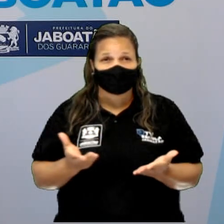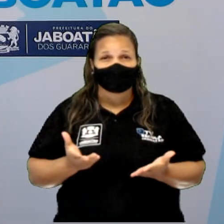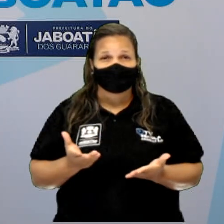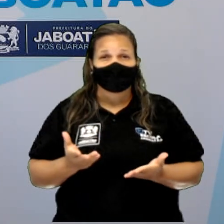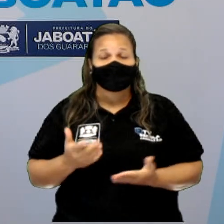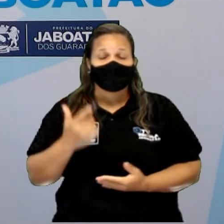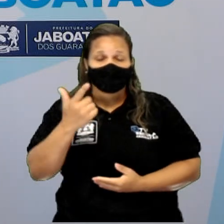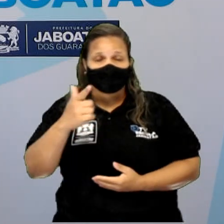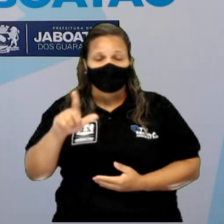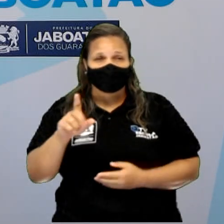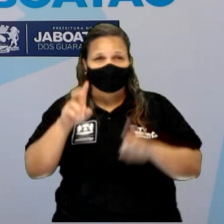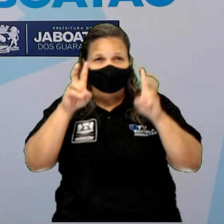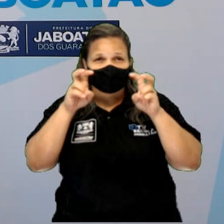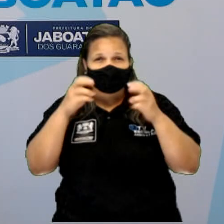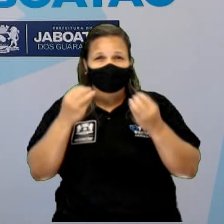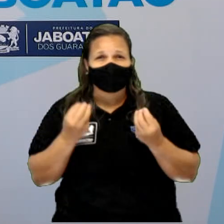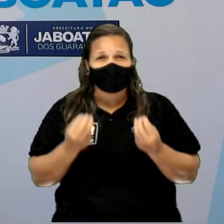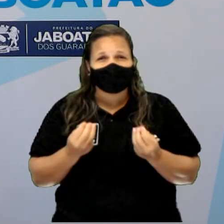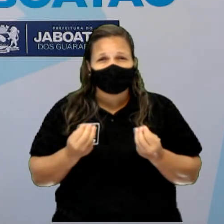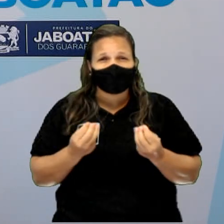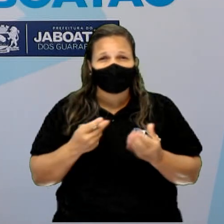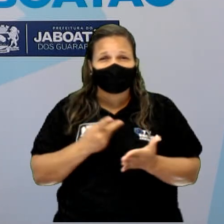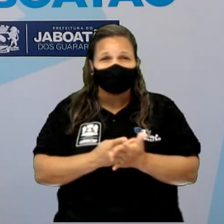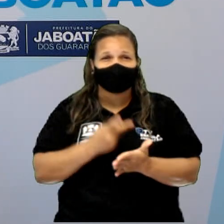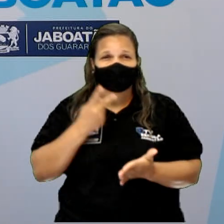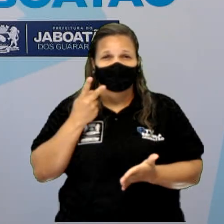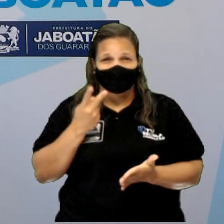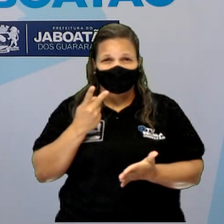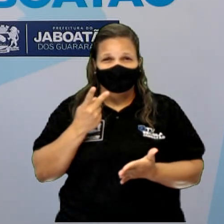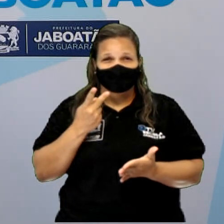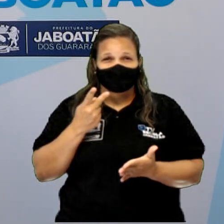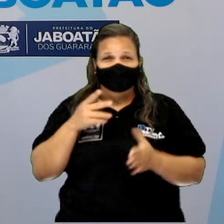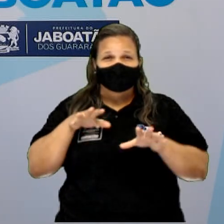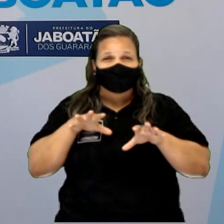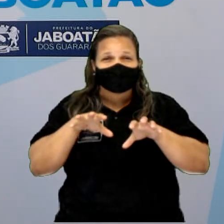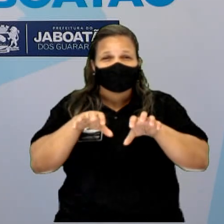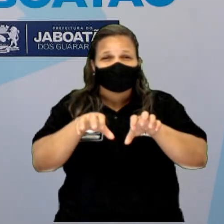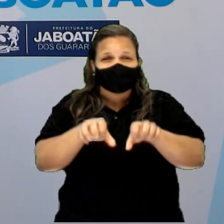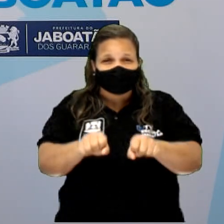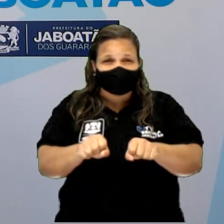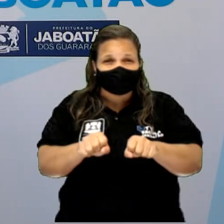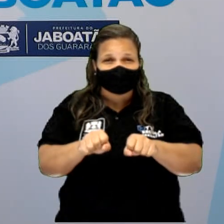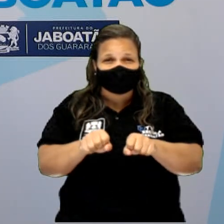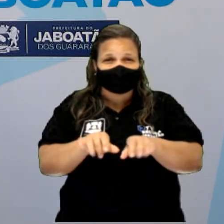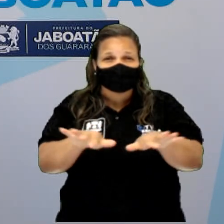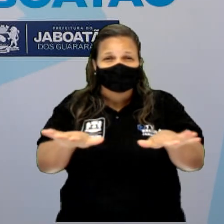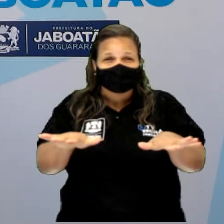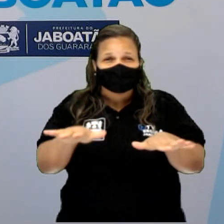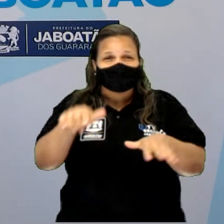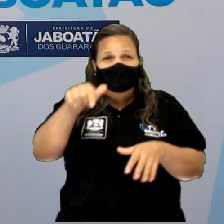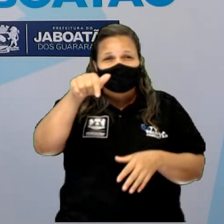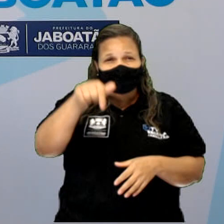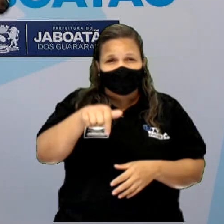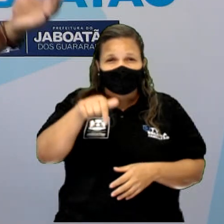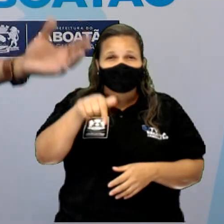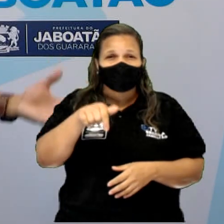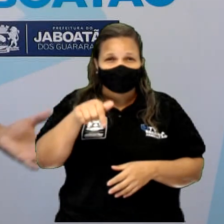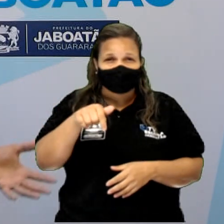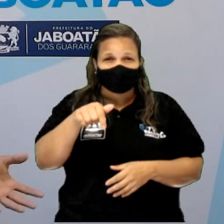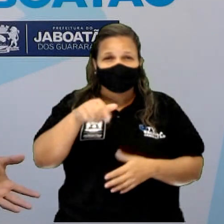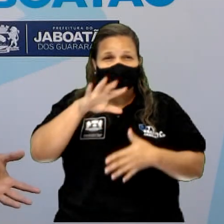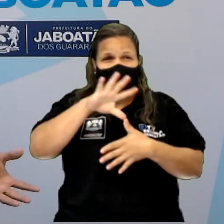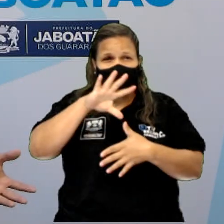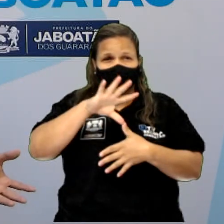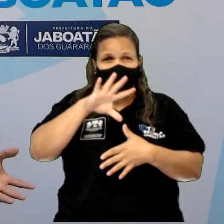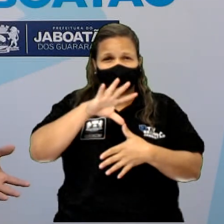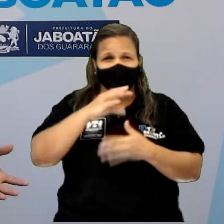seguir. Como foi esse processo de colonização? Como é que o europeu, com tão pouca gente, consegue dominar um continente com